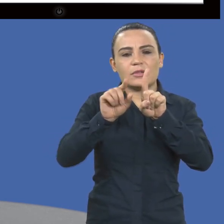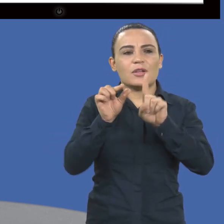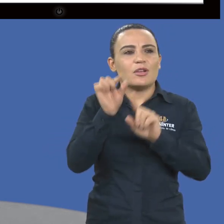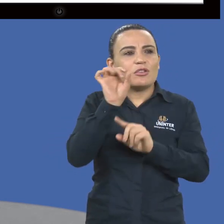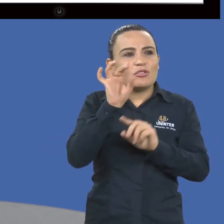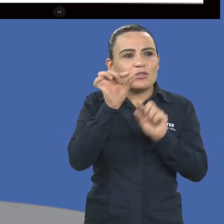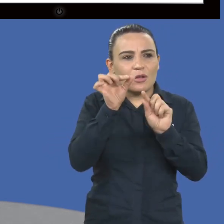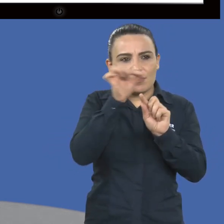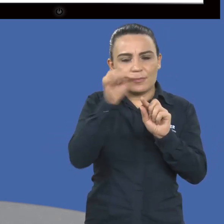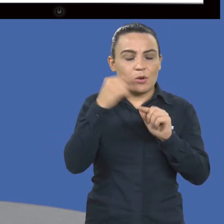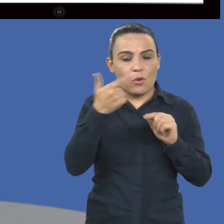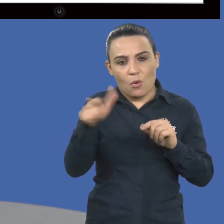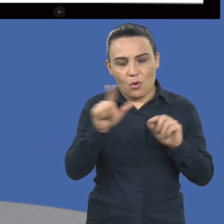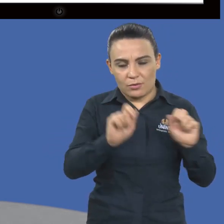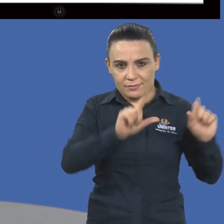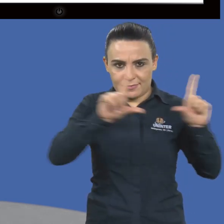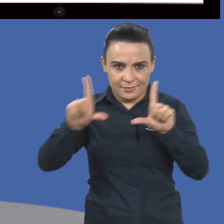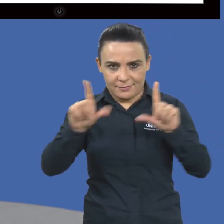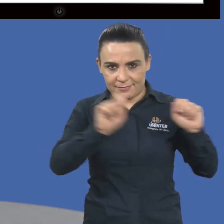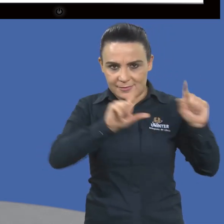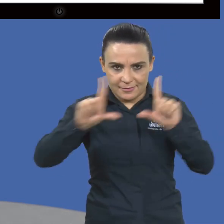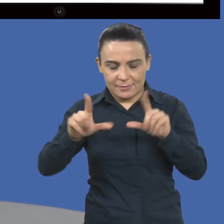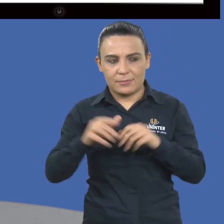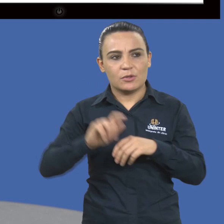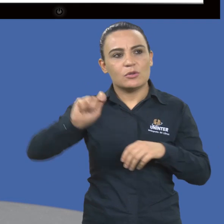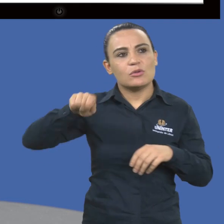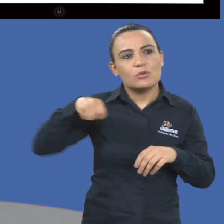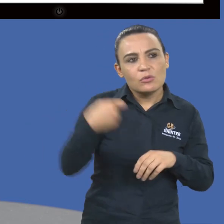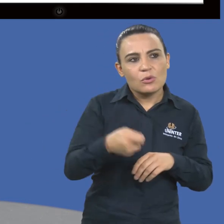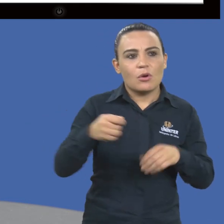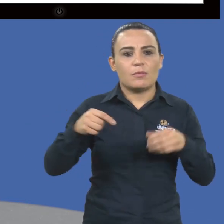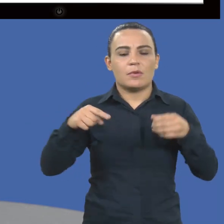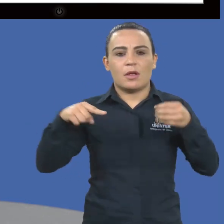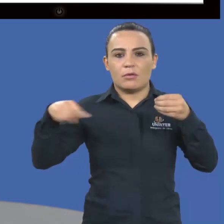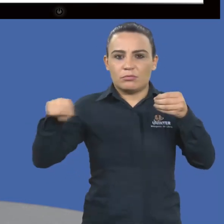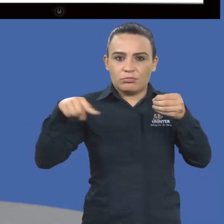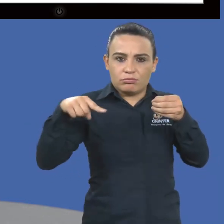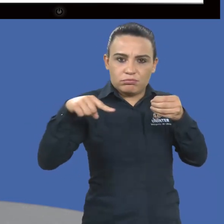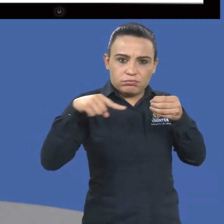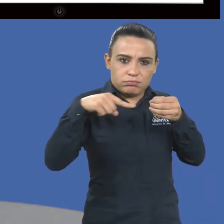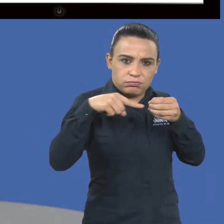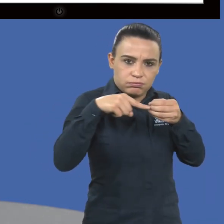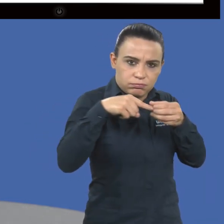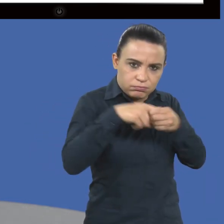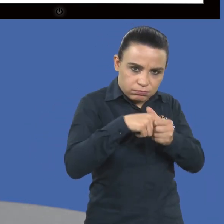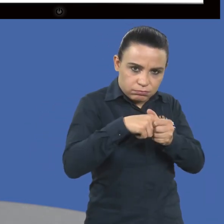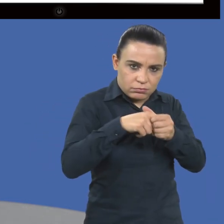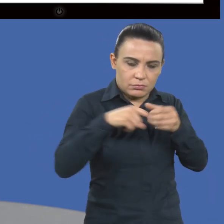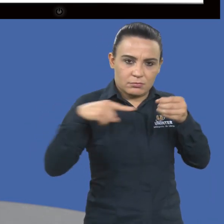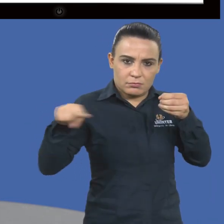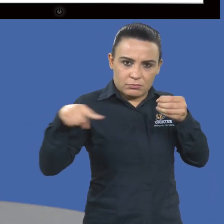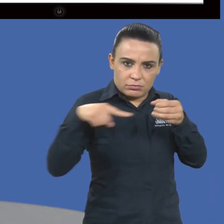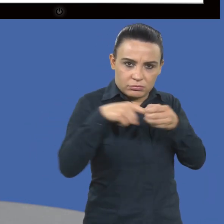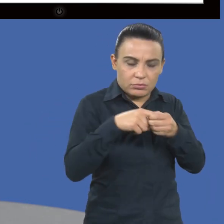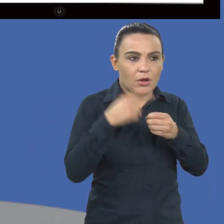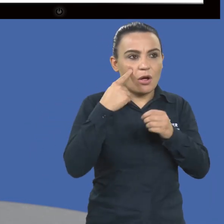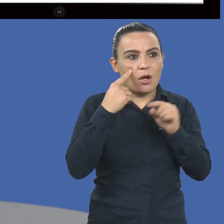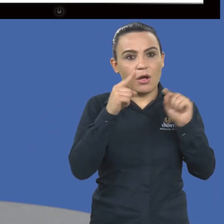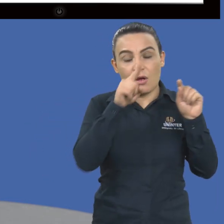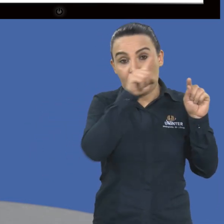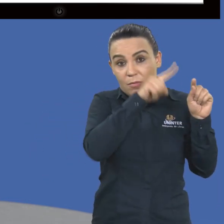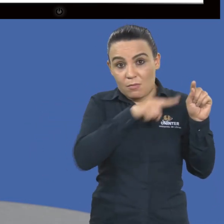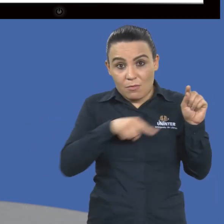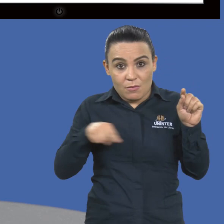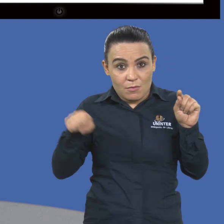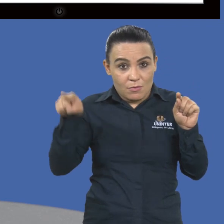grudado esse pedacinho. Aí, vamos ver a lâmina seguinte. bem no meio, essa bola